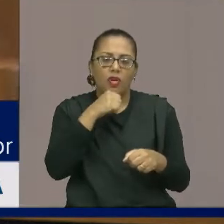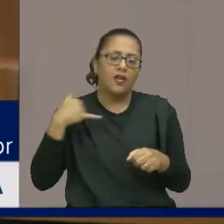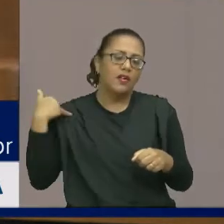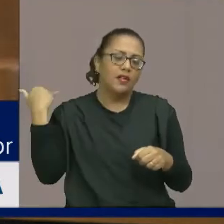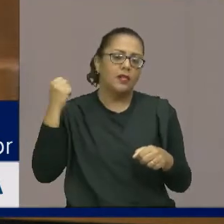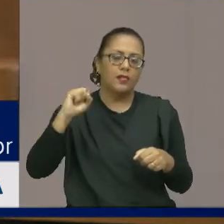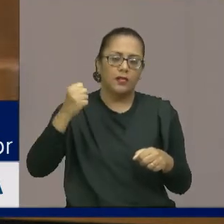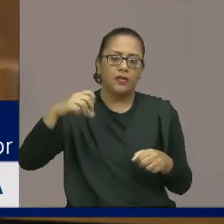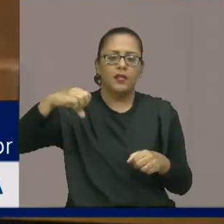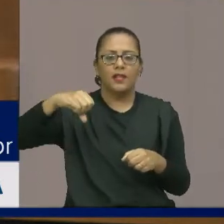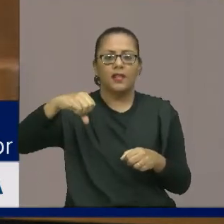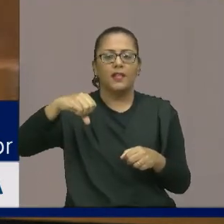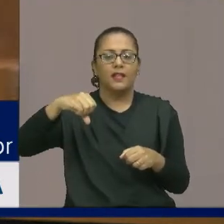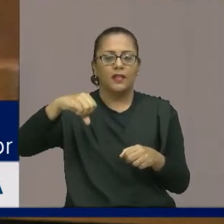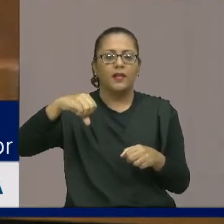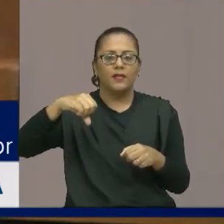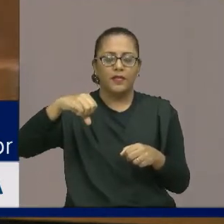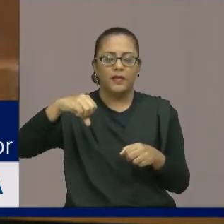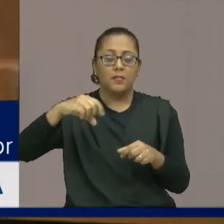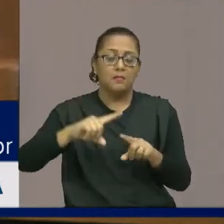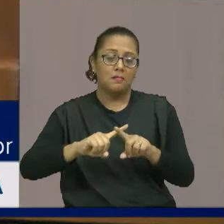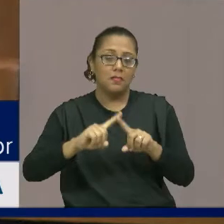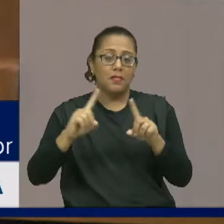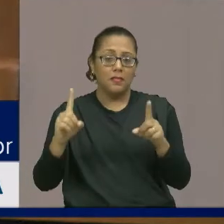Mas veja bem o que você vai fazer.